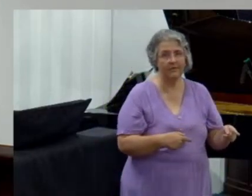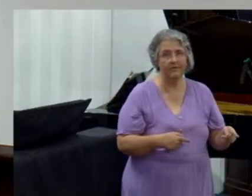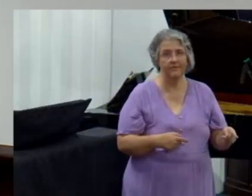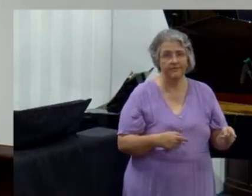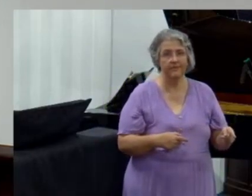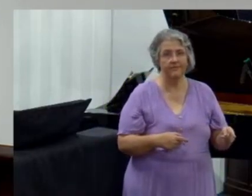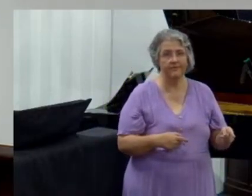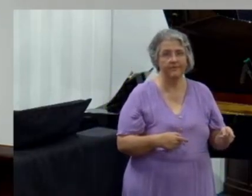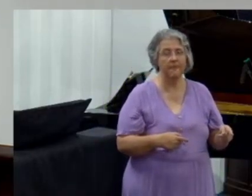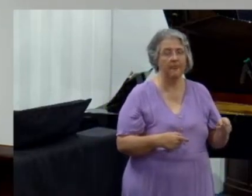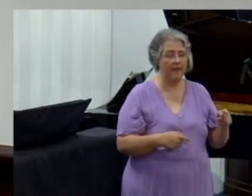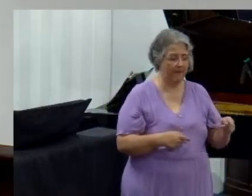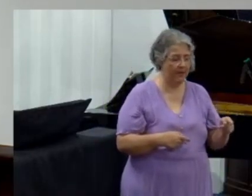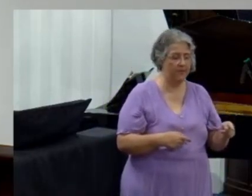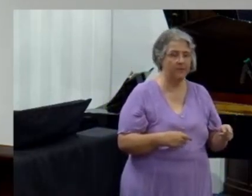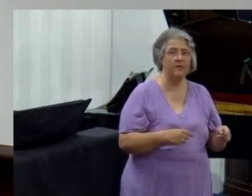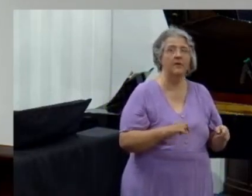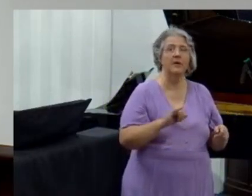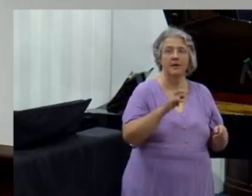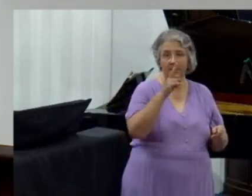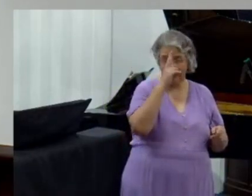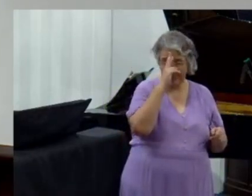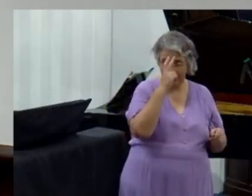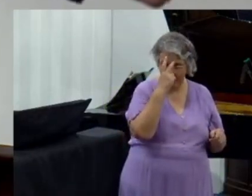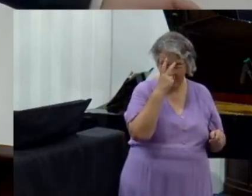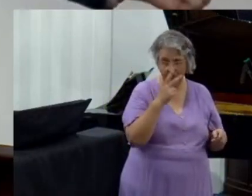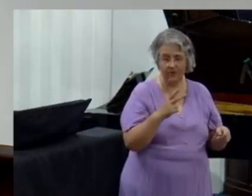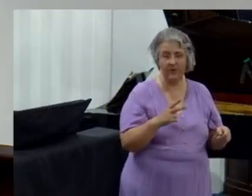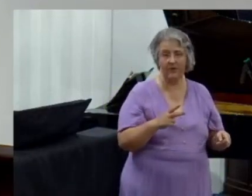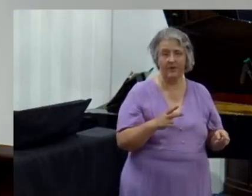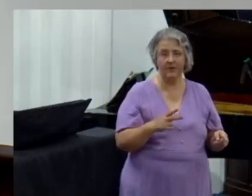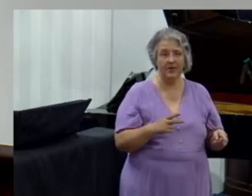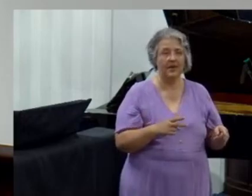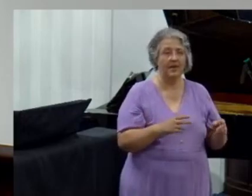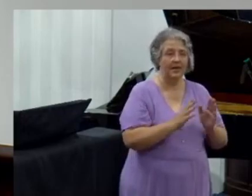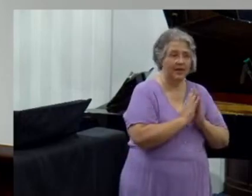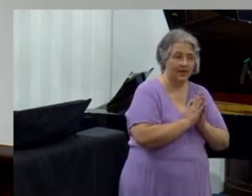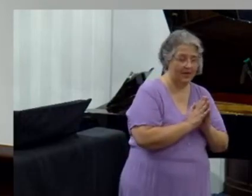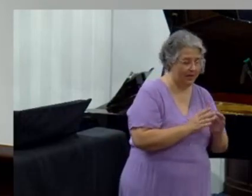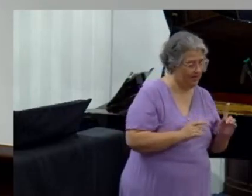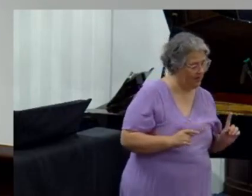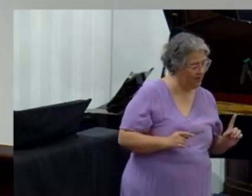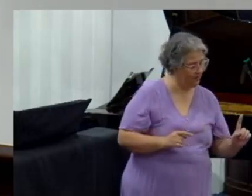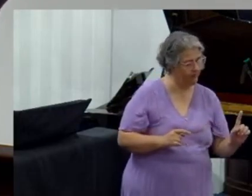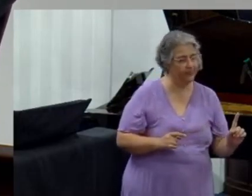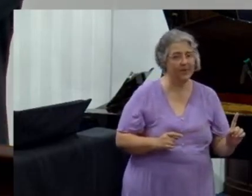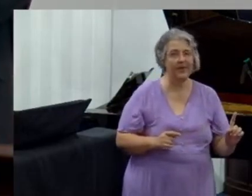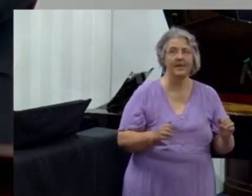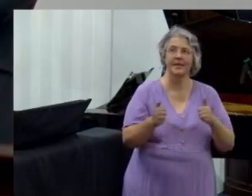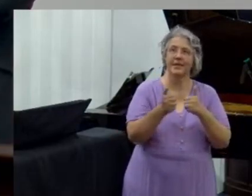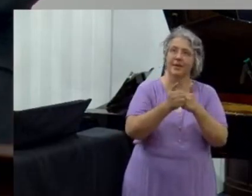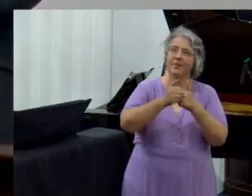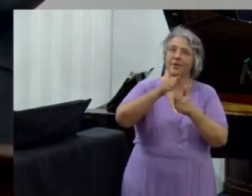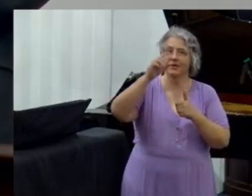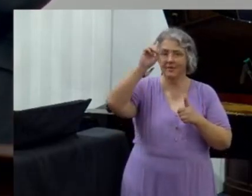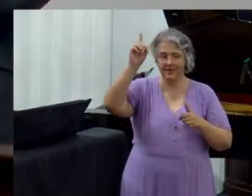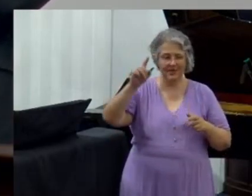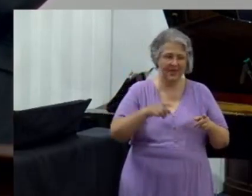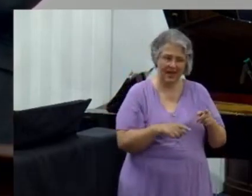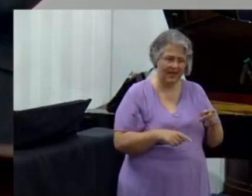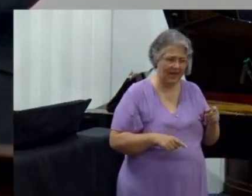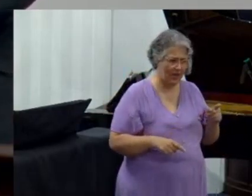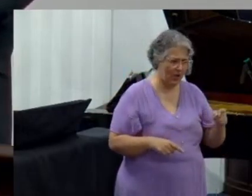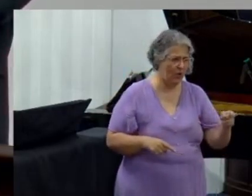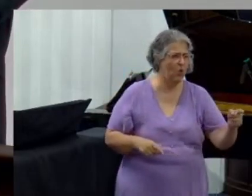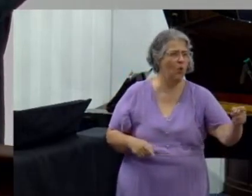mas que se converteram, compreenderam que existe apenas um Senhor, se aproximassem desse Senhor e numa parte bastante distante